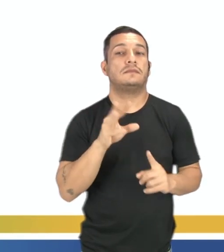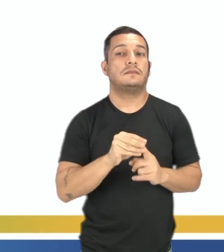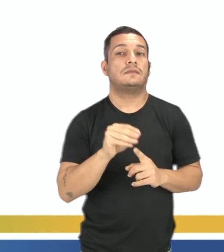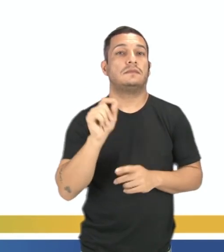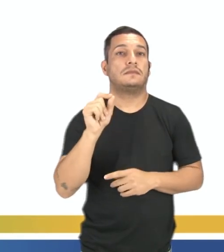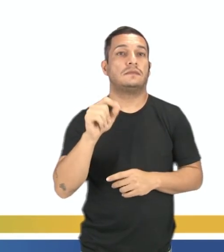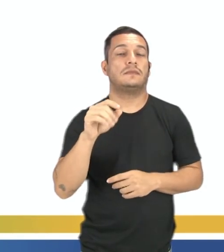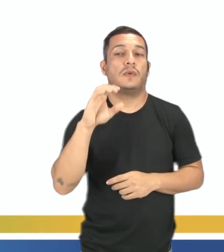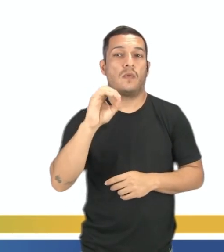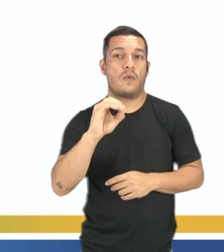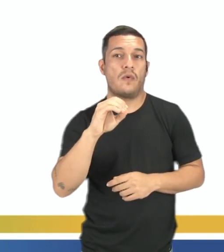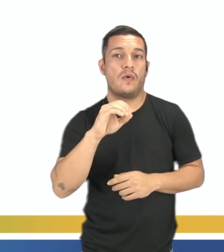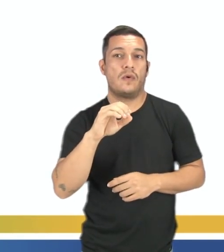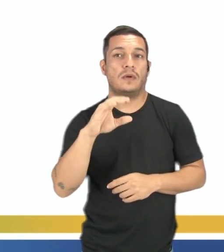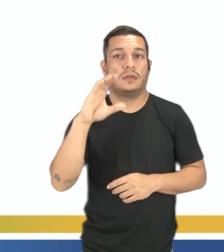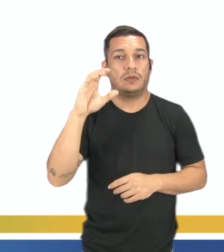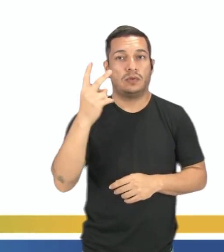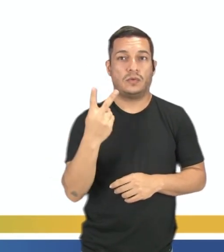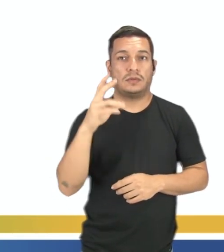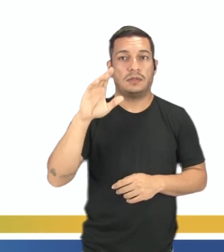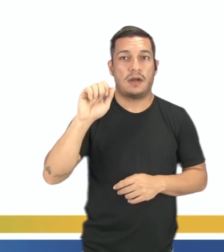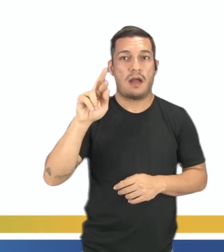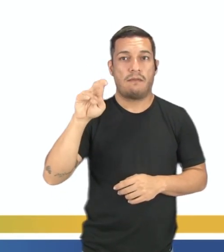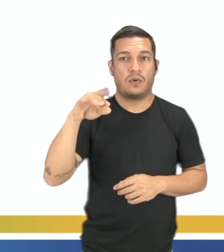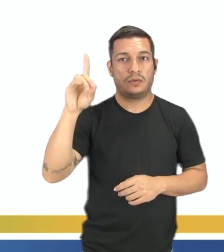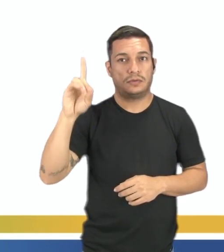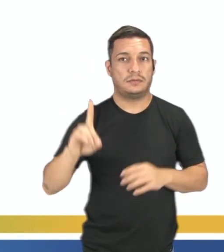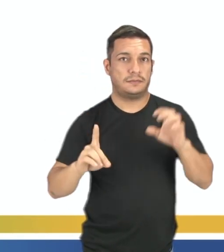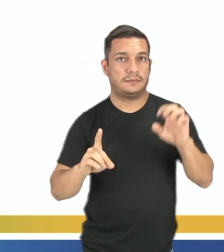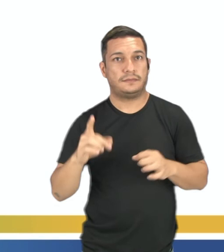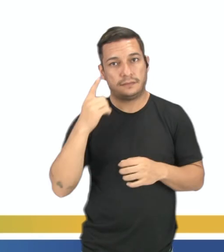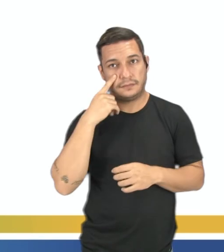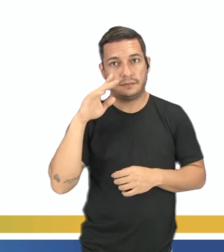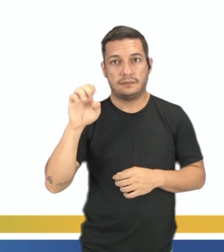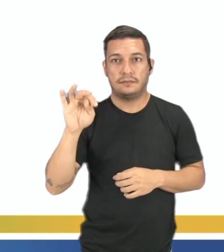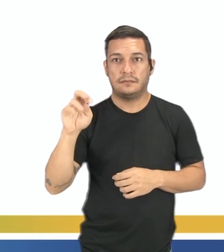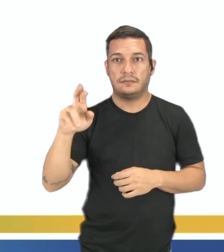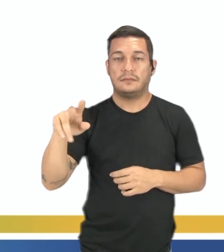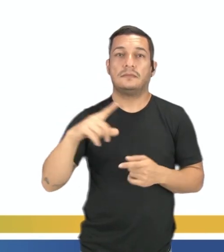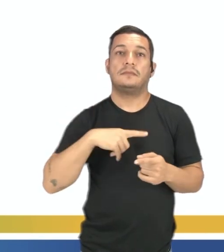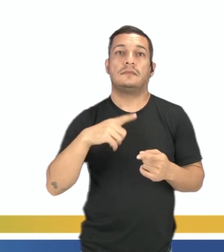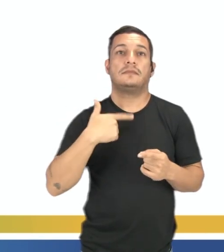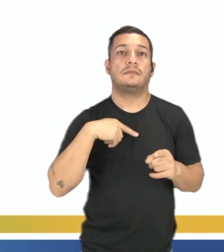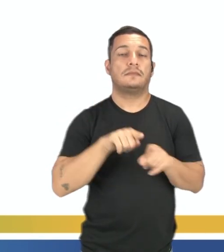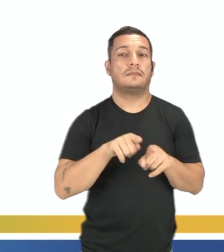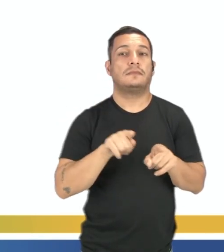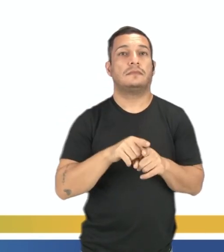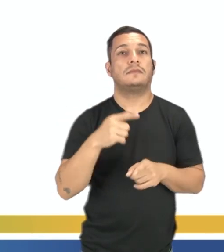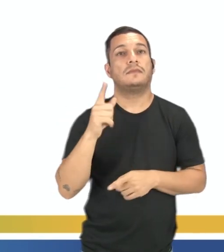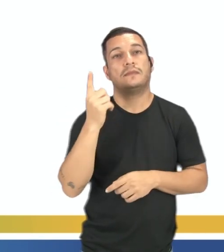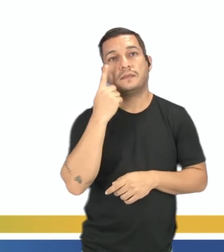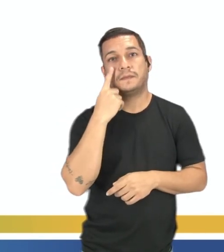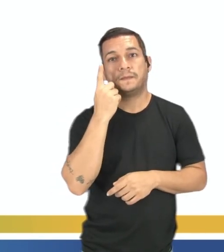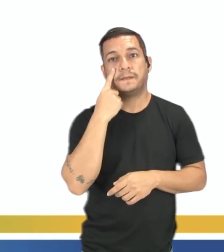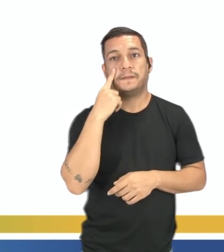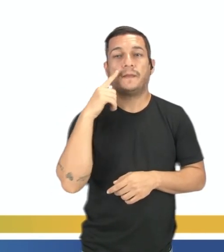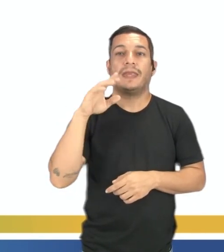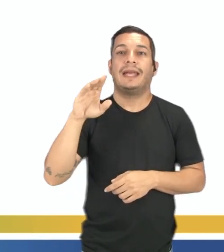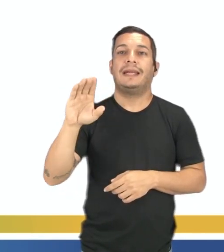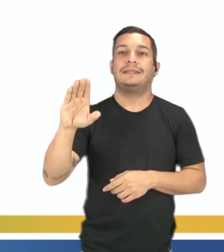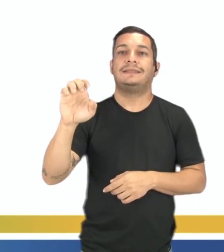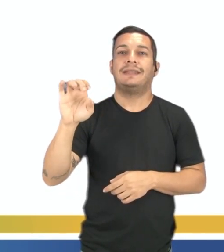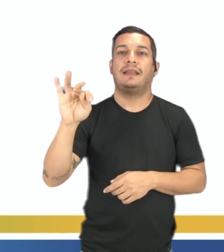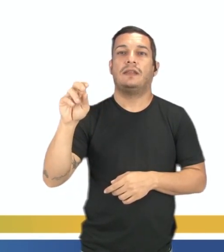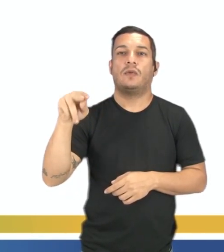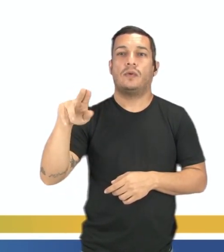o entre dois carbonos é um eterno é isso olha que tenho também aqui o que o mar